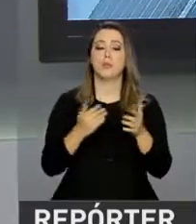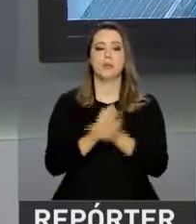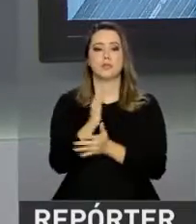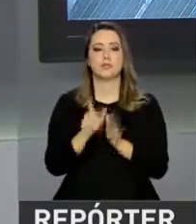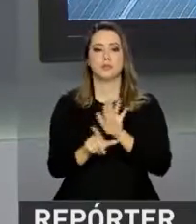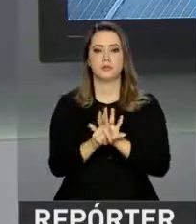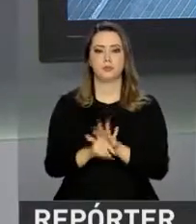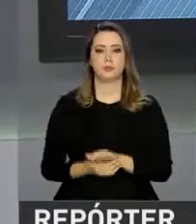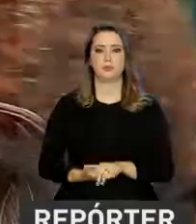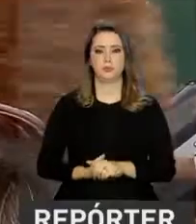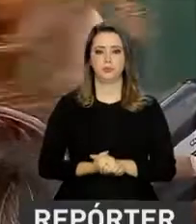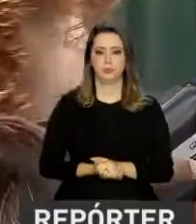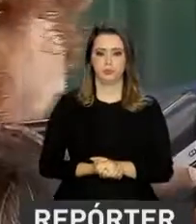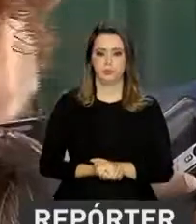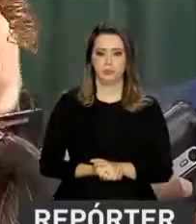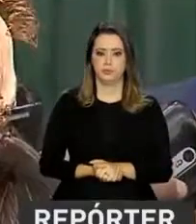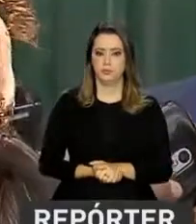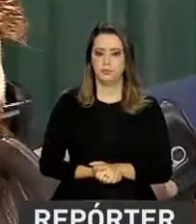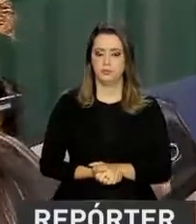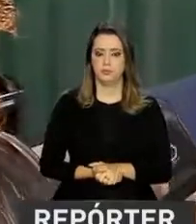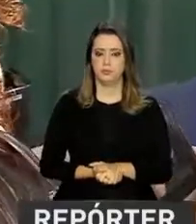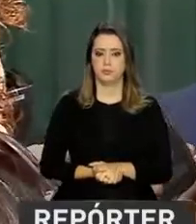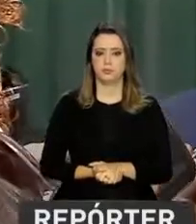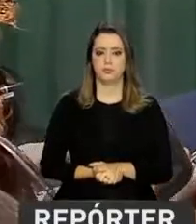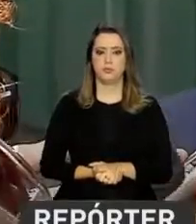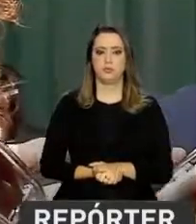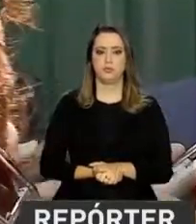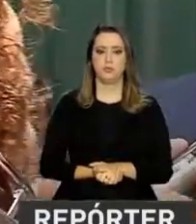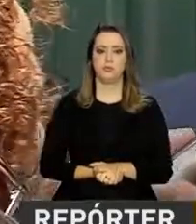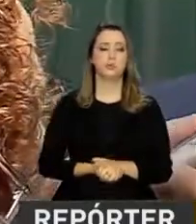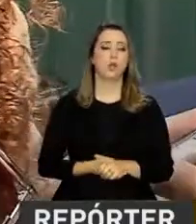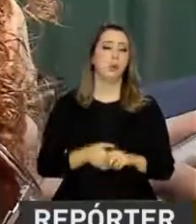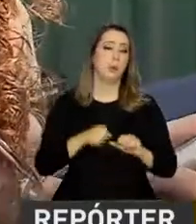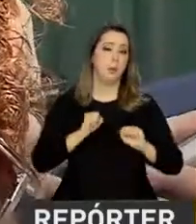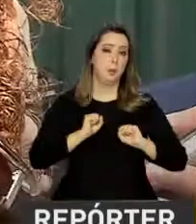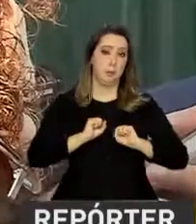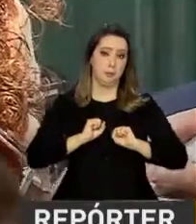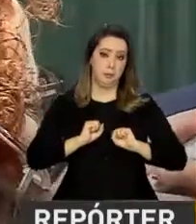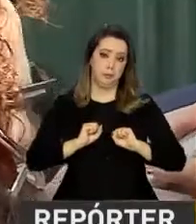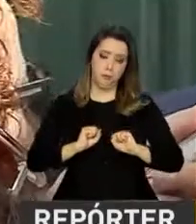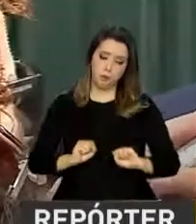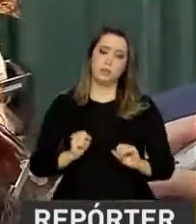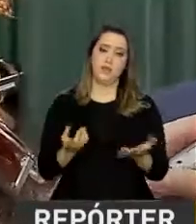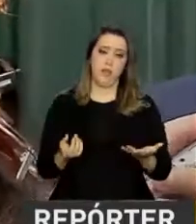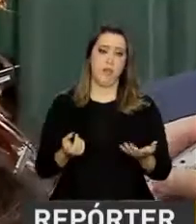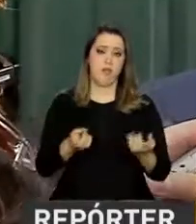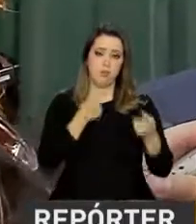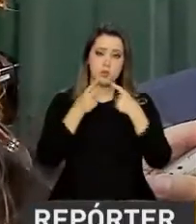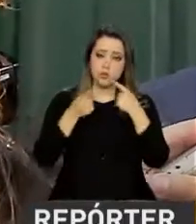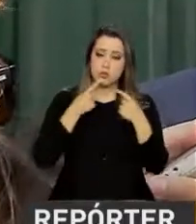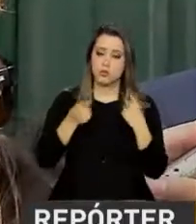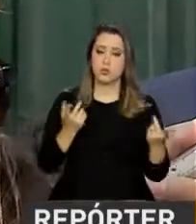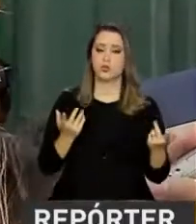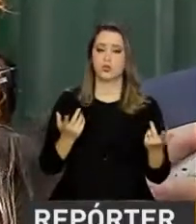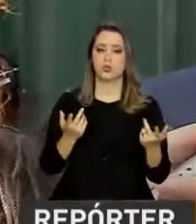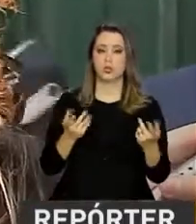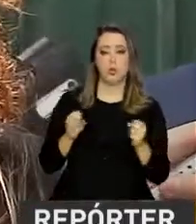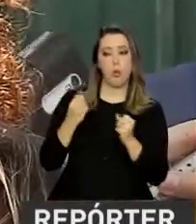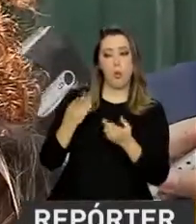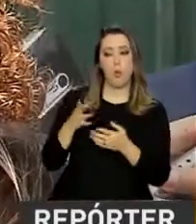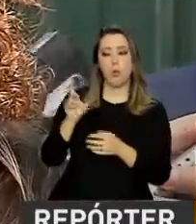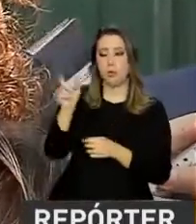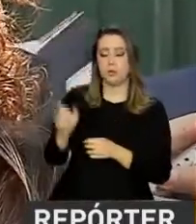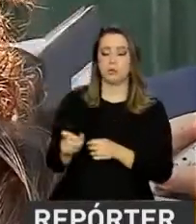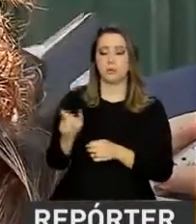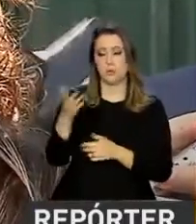proposta nós podemos sim discutir o digamos o concederá os